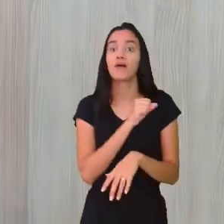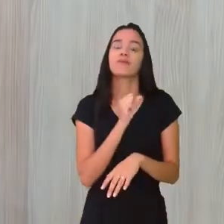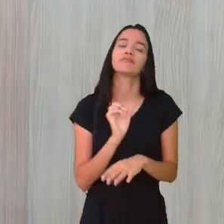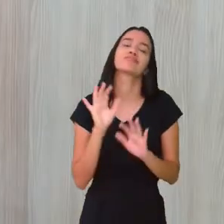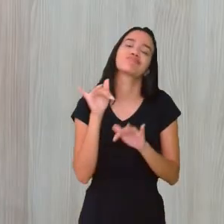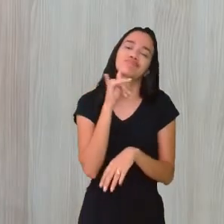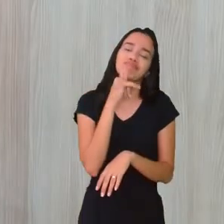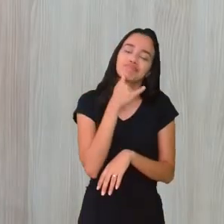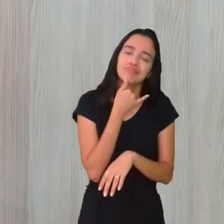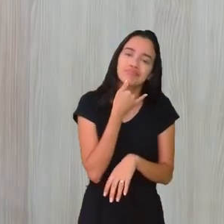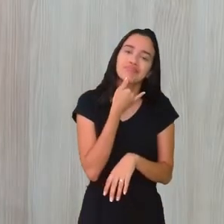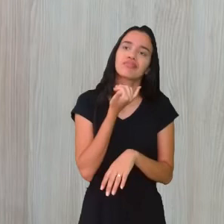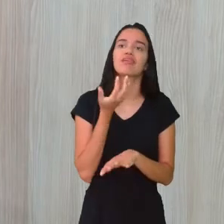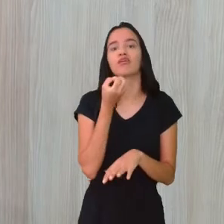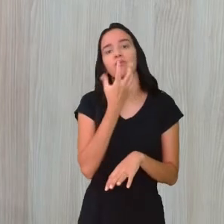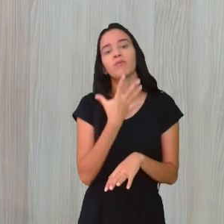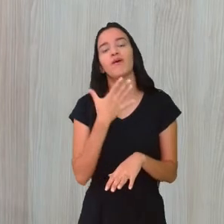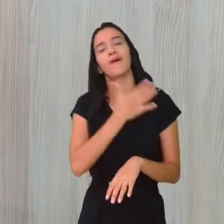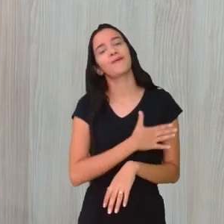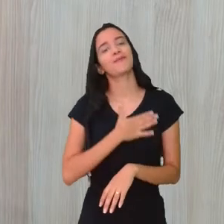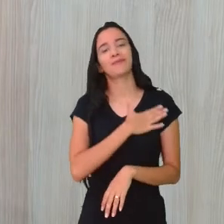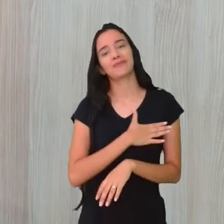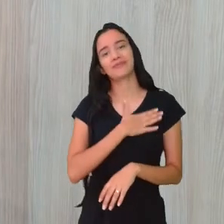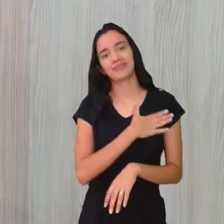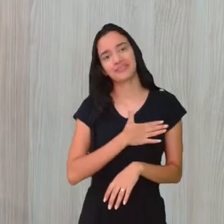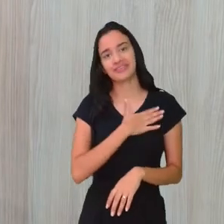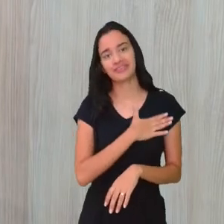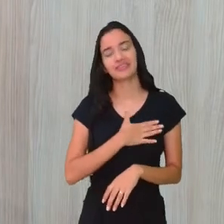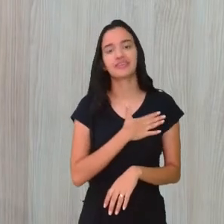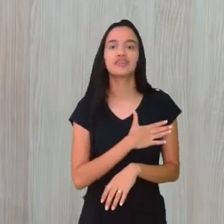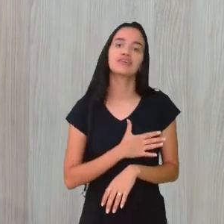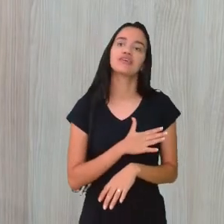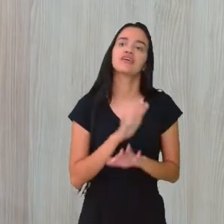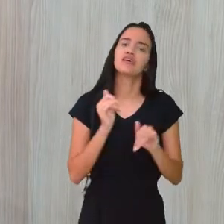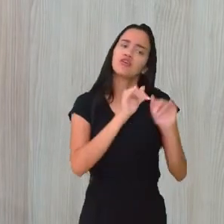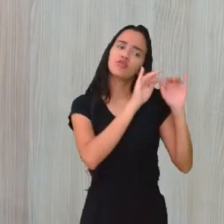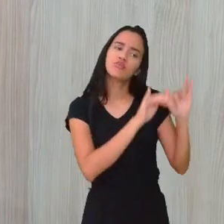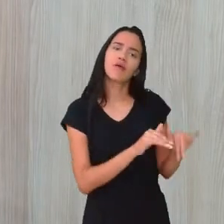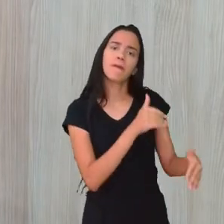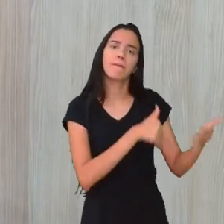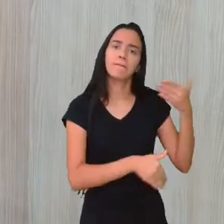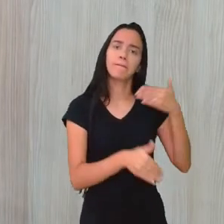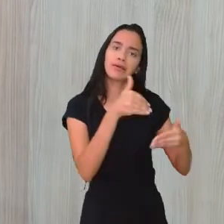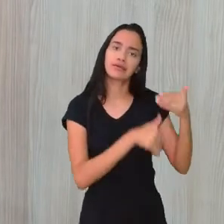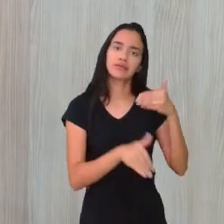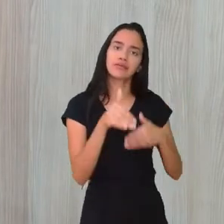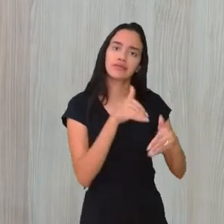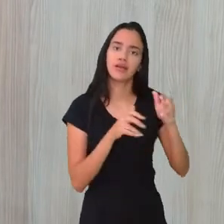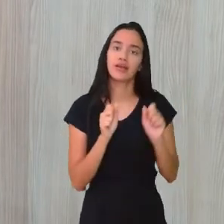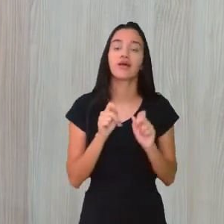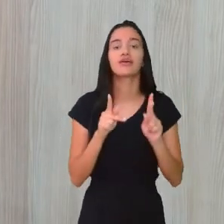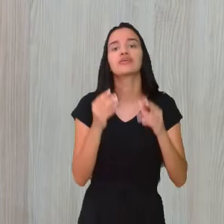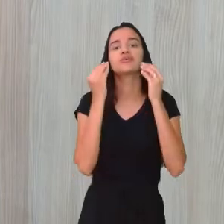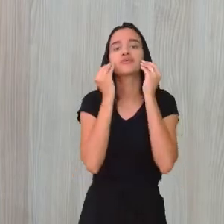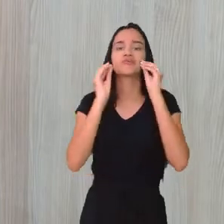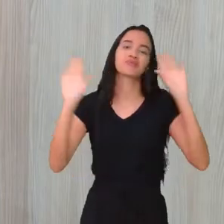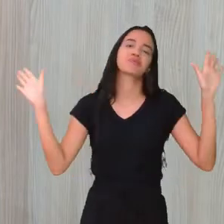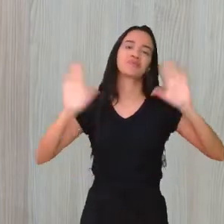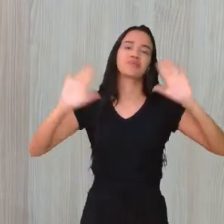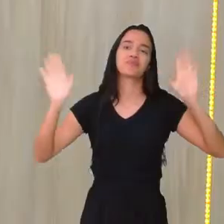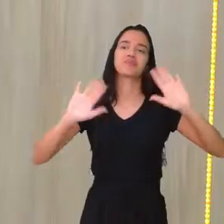uma pena, né? Bom, como sempre, foi um prazer estar aqui. Entrem no chat, participem, tá? Um beijo, até a